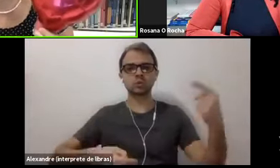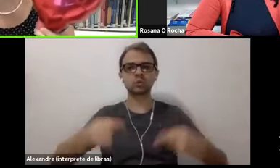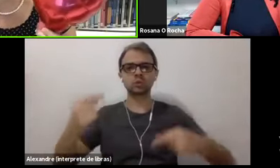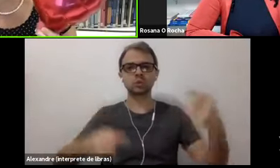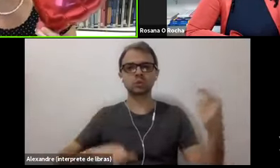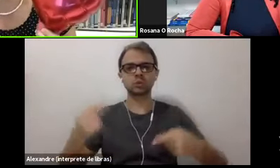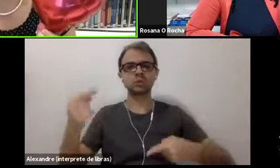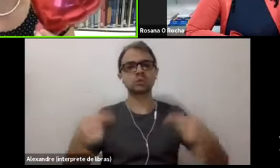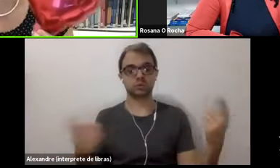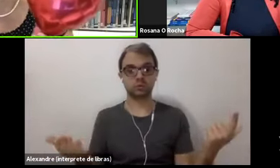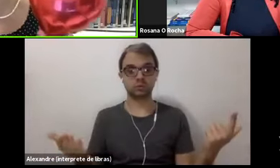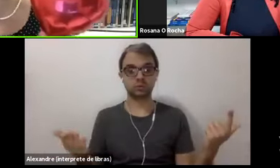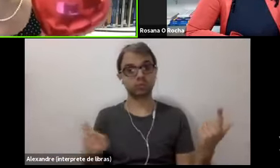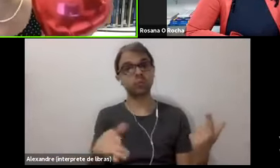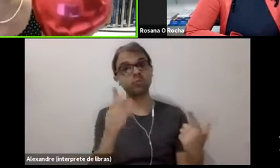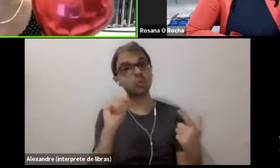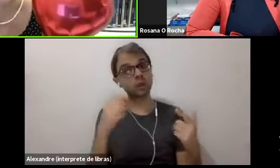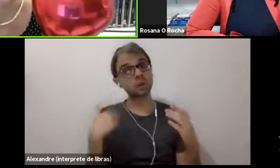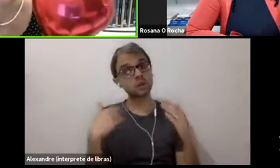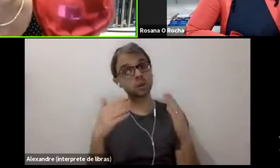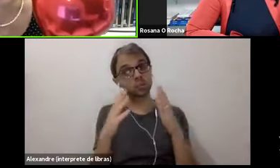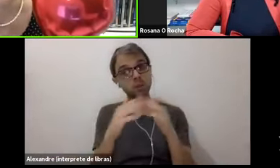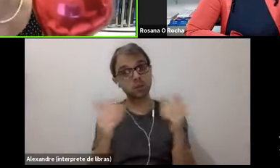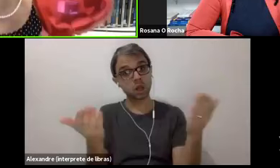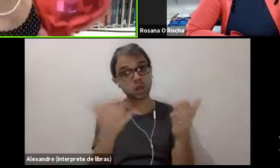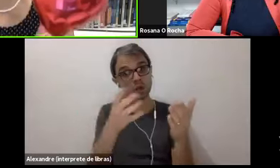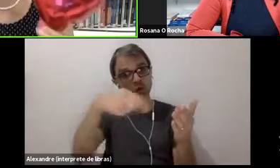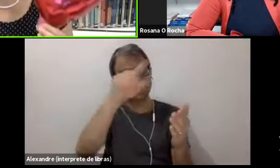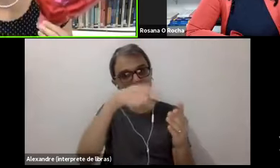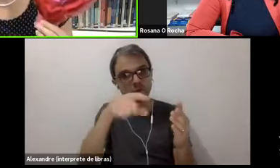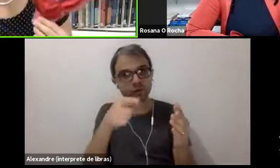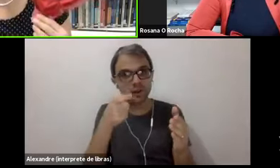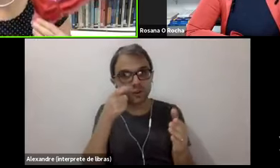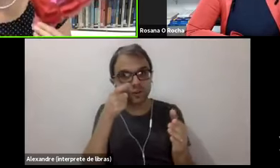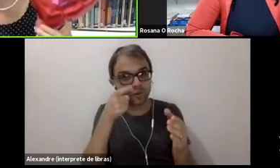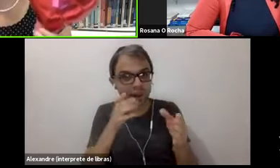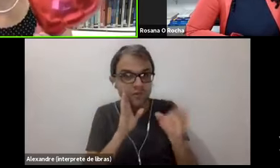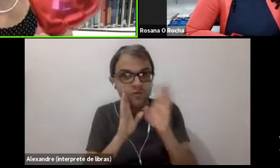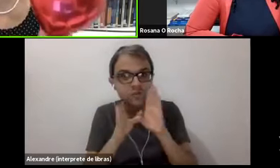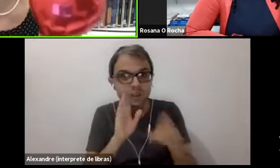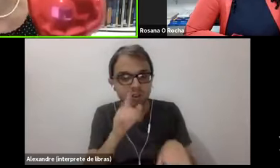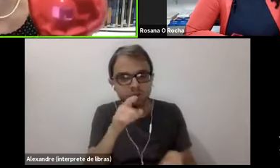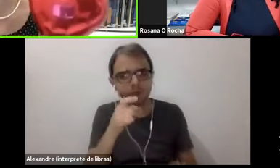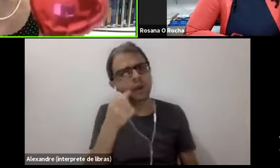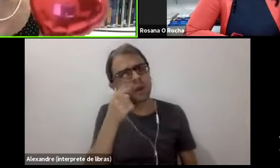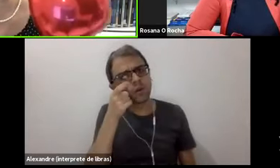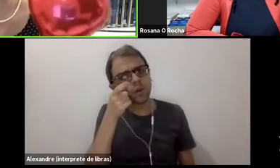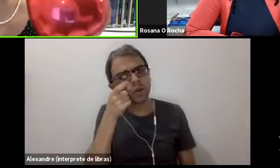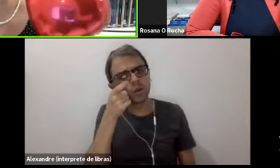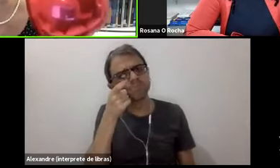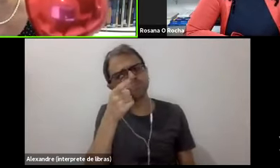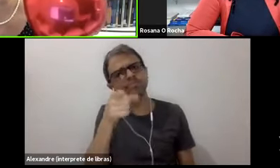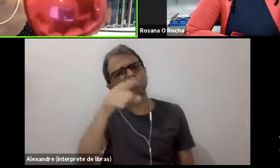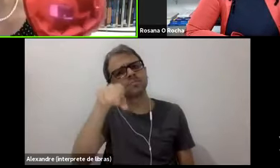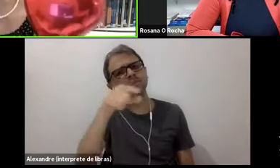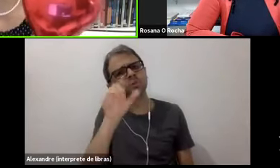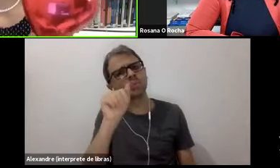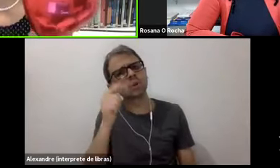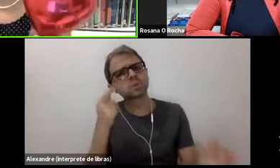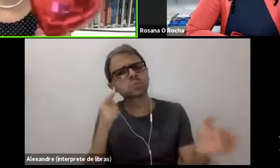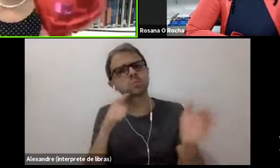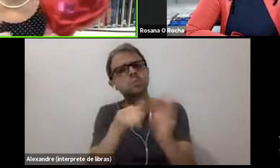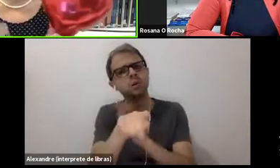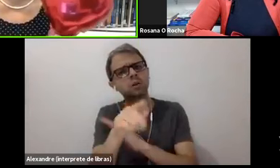que vocês estejam atentos aí no Facebook, que vocês pensem em questões que gostariam de fazer e